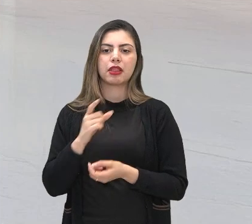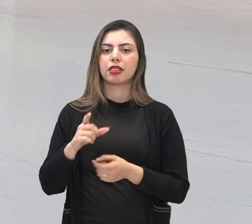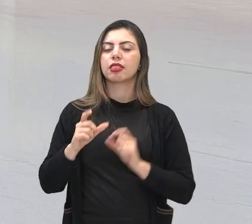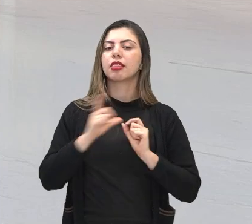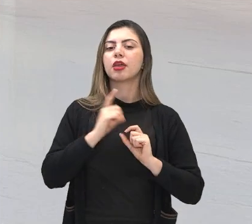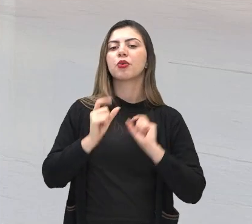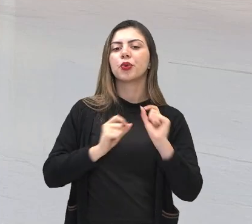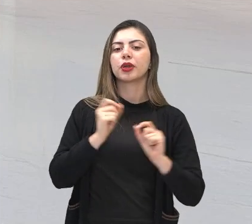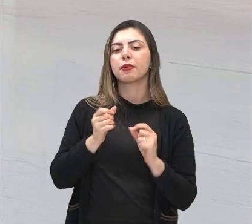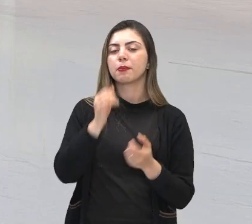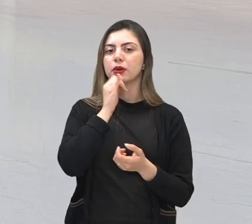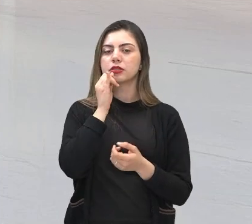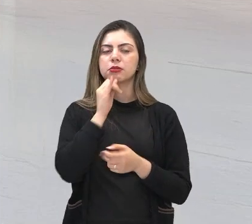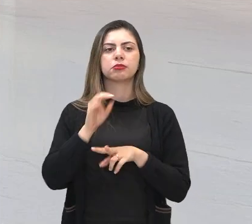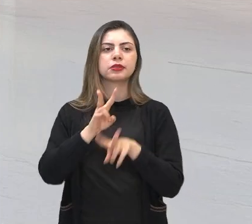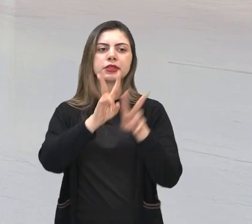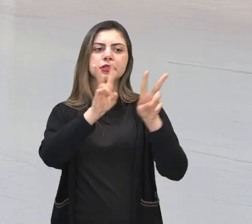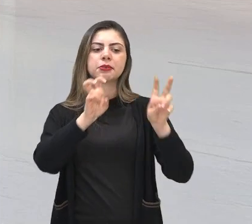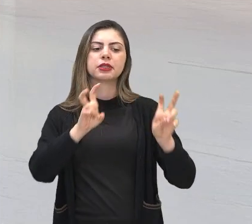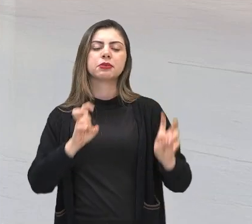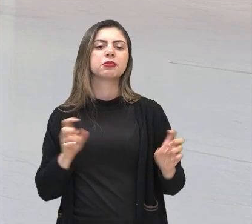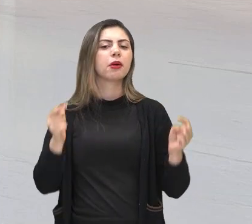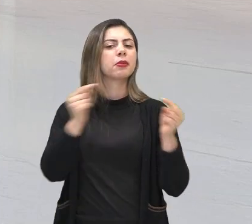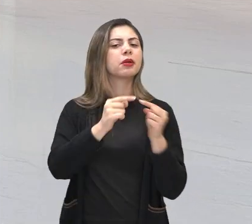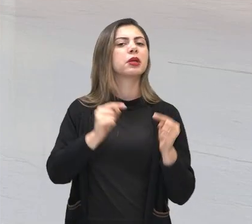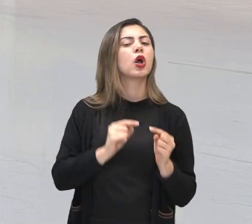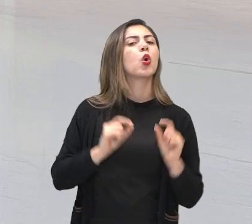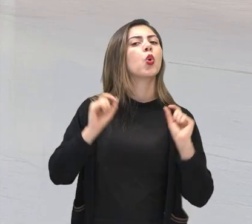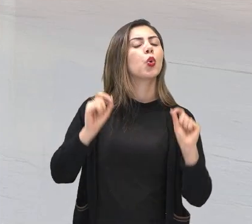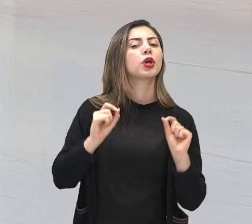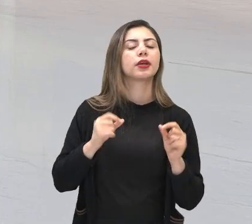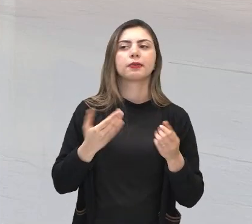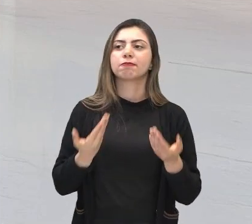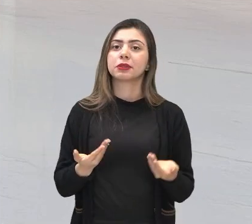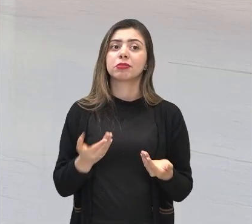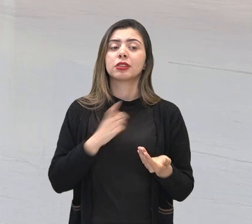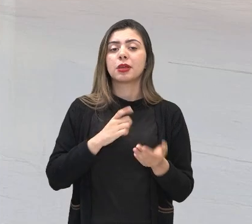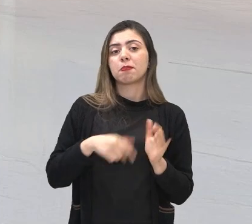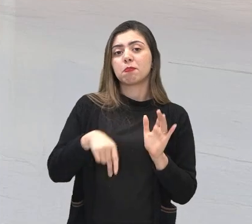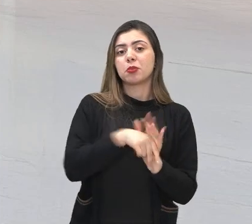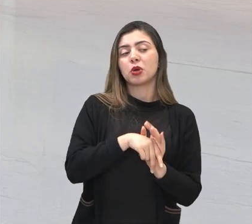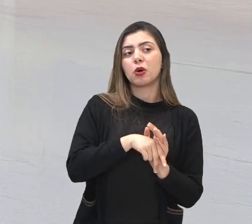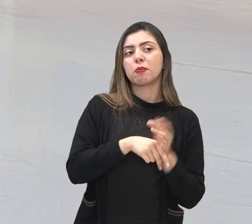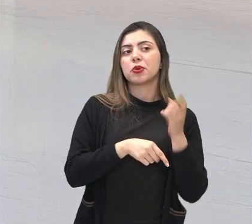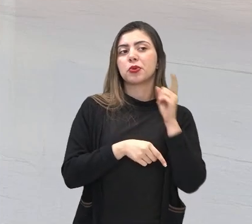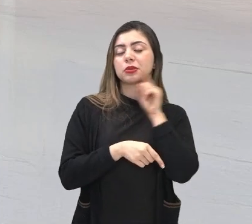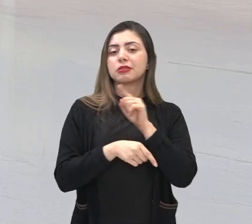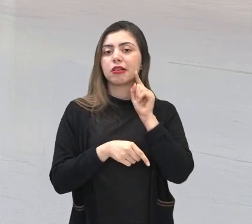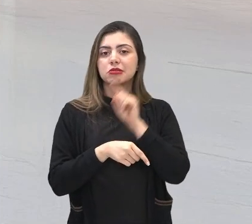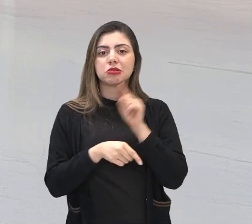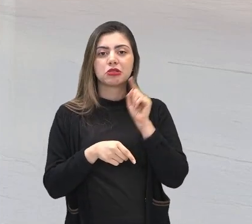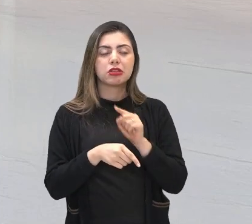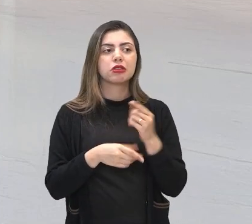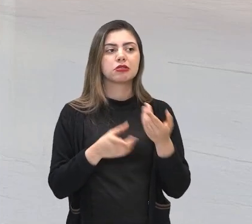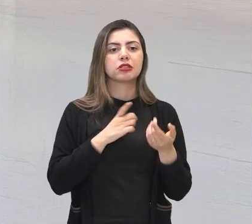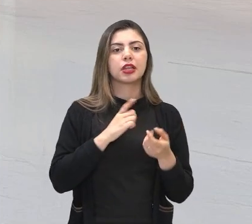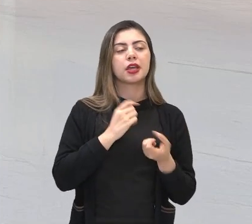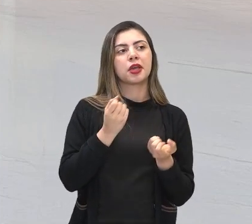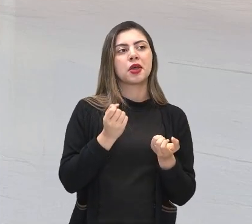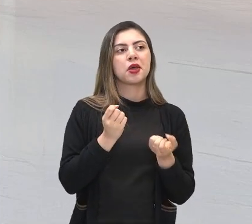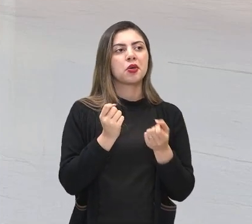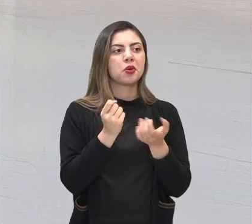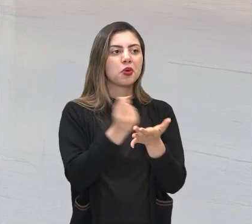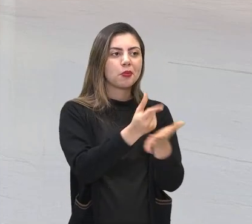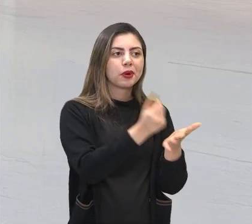trazem como temática eh são são temas relacionados ao consumo à publicidade Ao